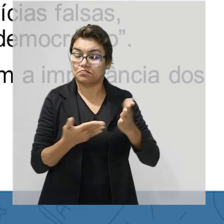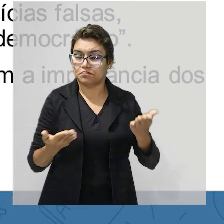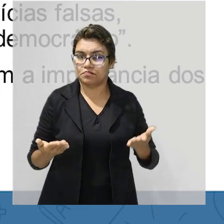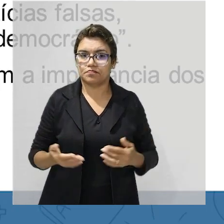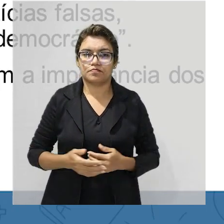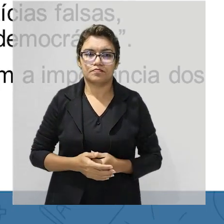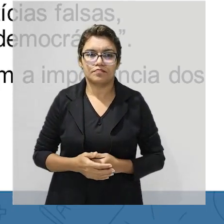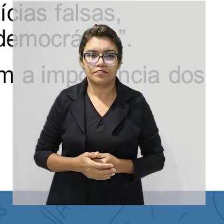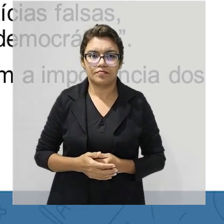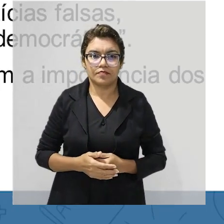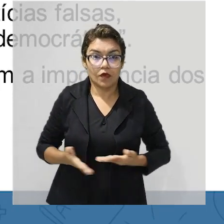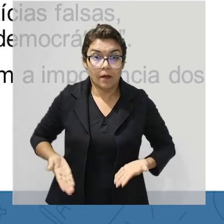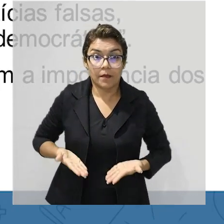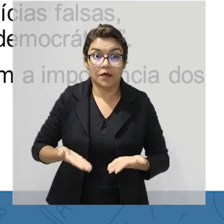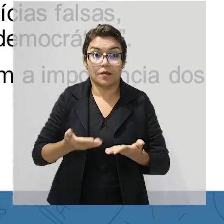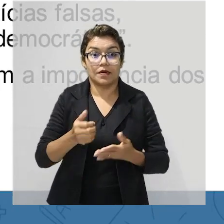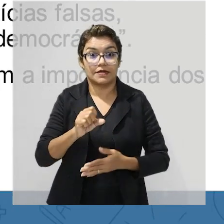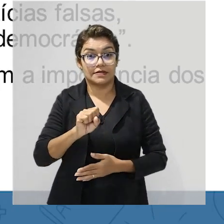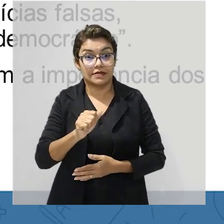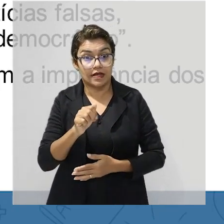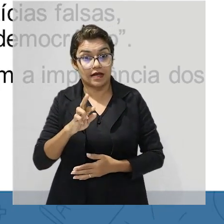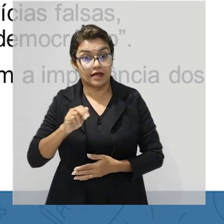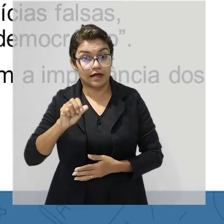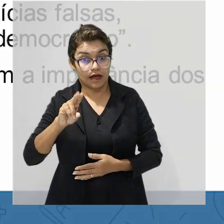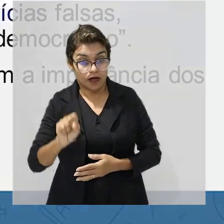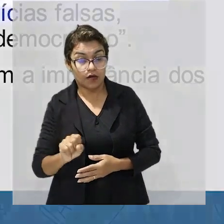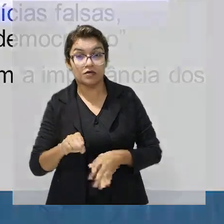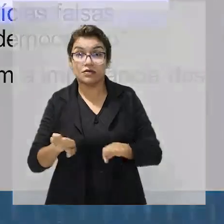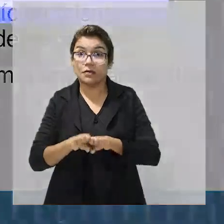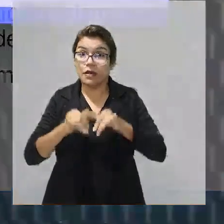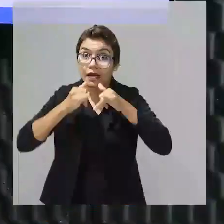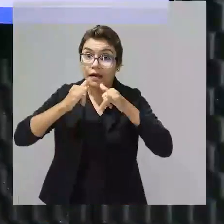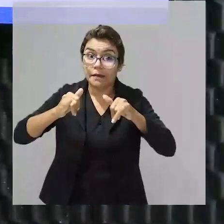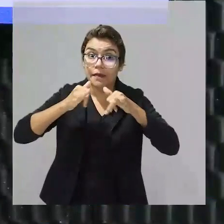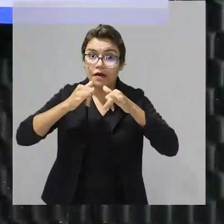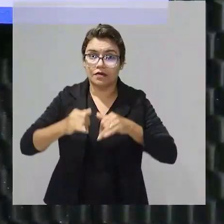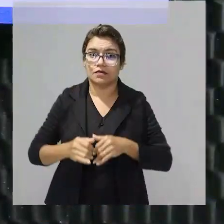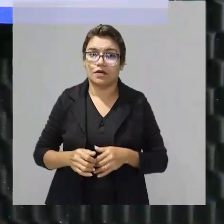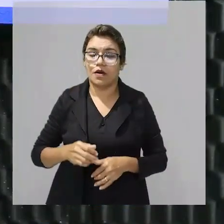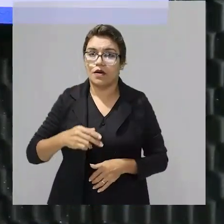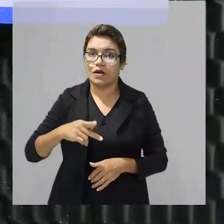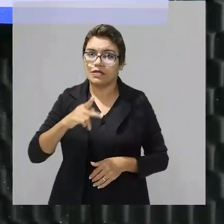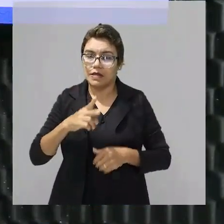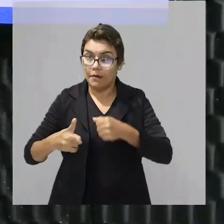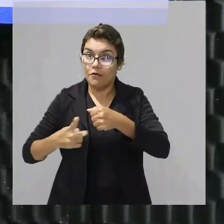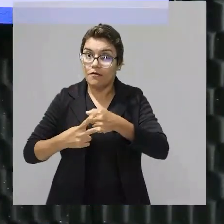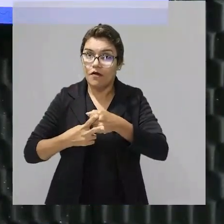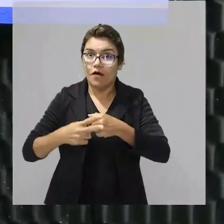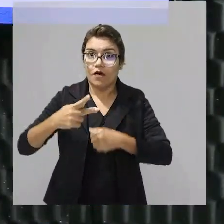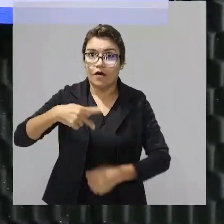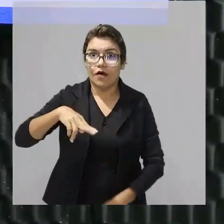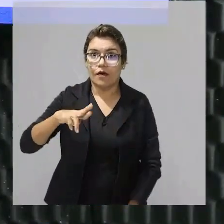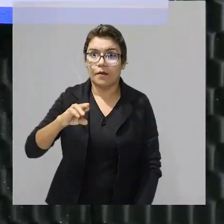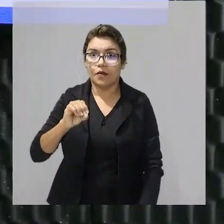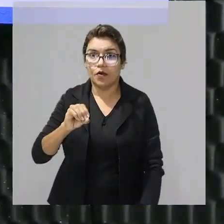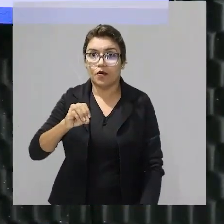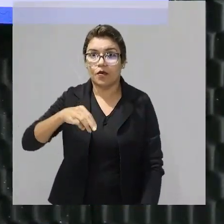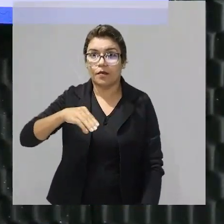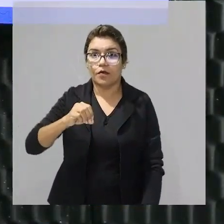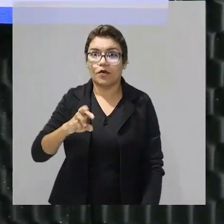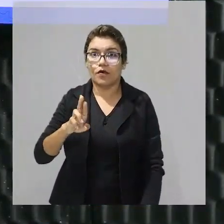conseguem identificar esses itens nessa proposta de intervenção? Então, para que vocês consigam visualizar de forma